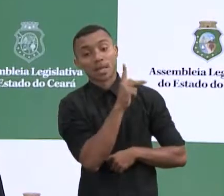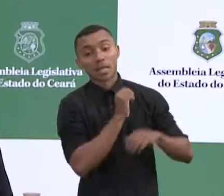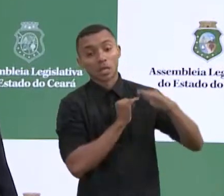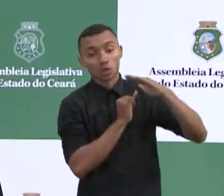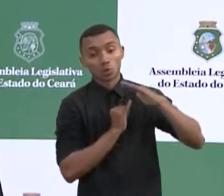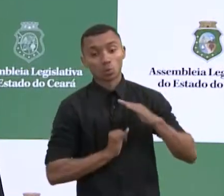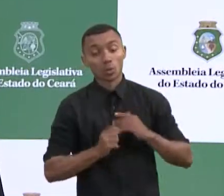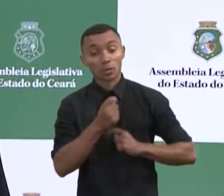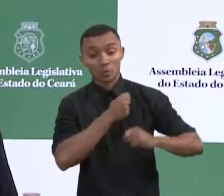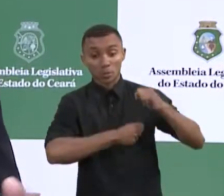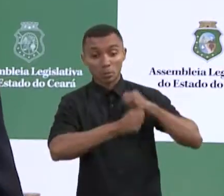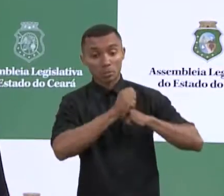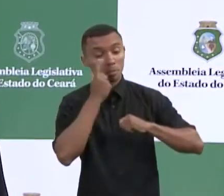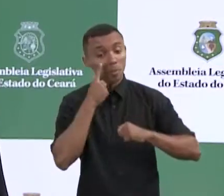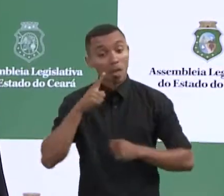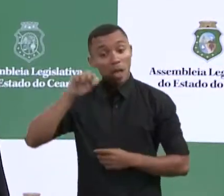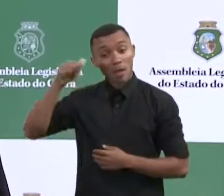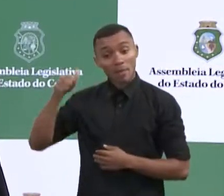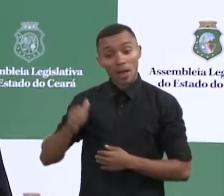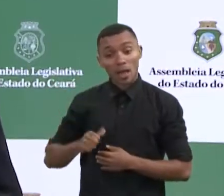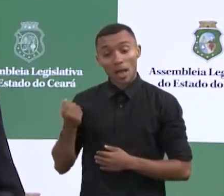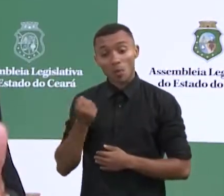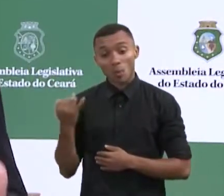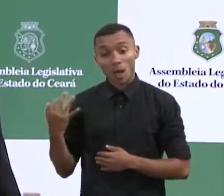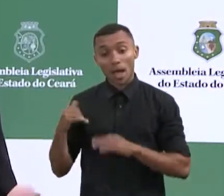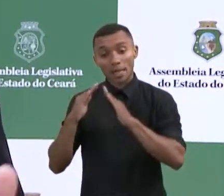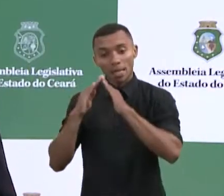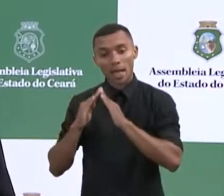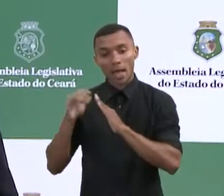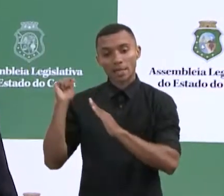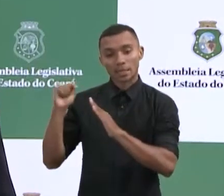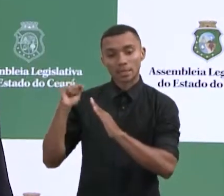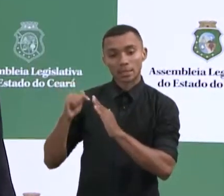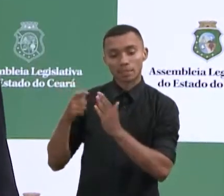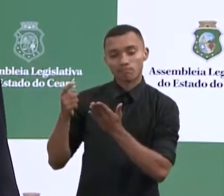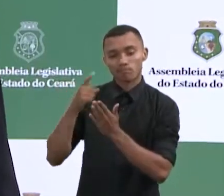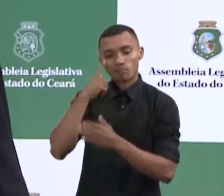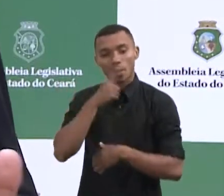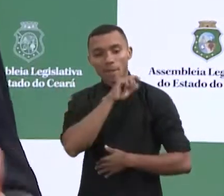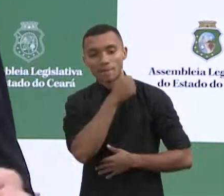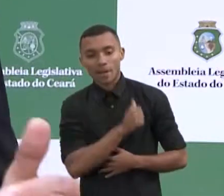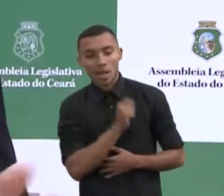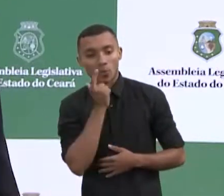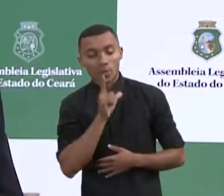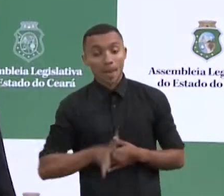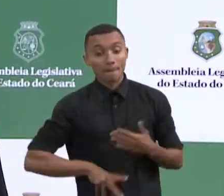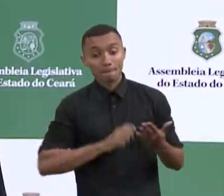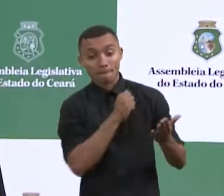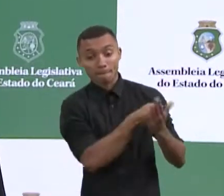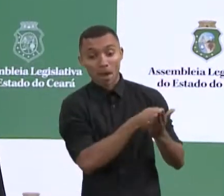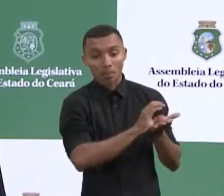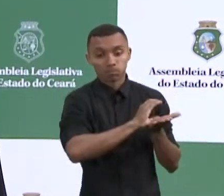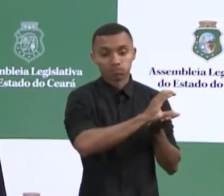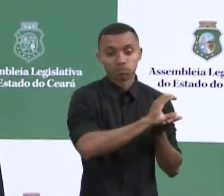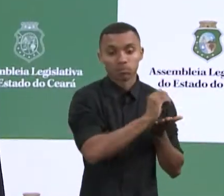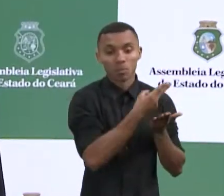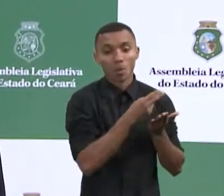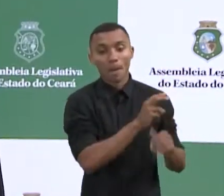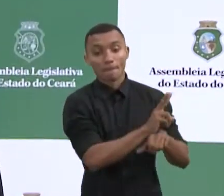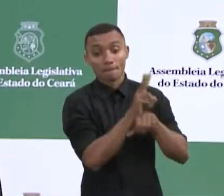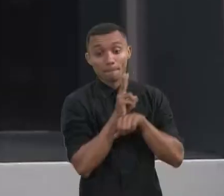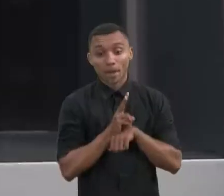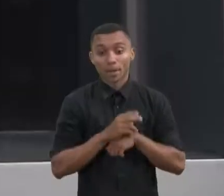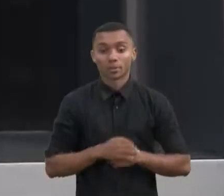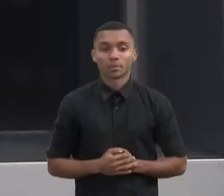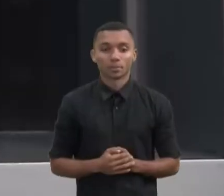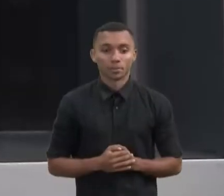financeira avaliar quanto é e aquela garantia daquele imóvel poderá tirar qualquer valores de empréstimo.